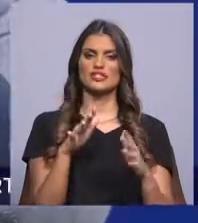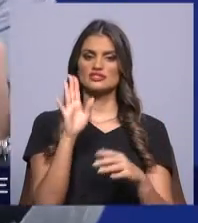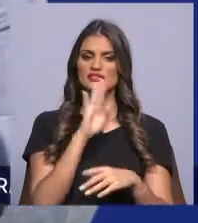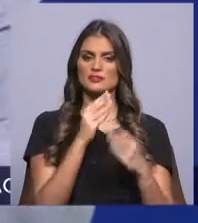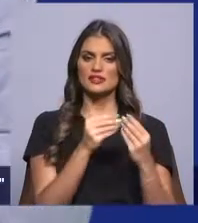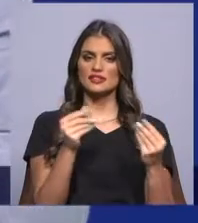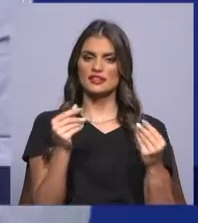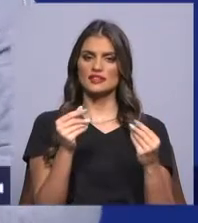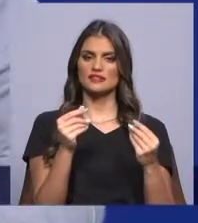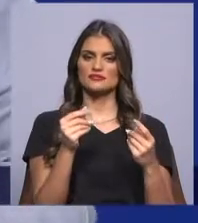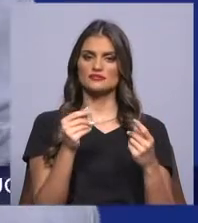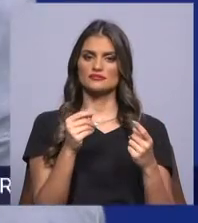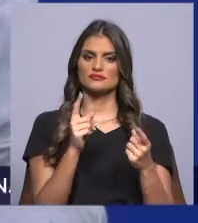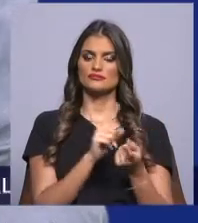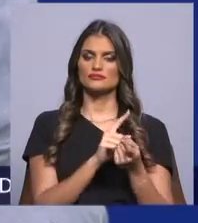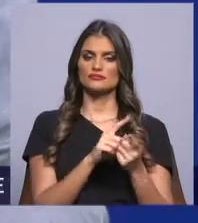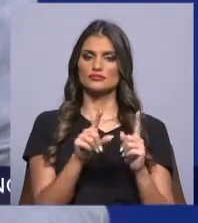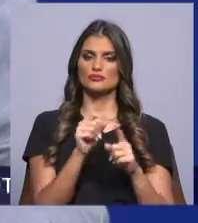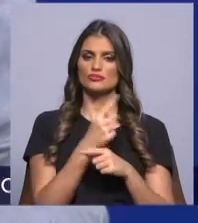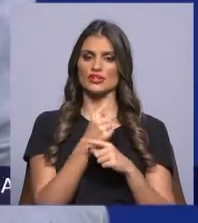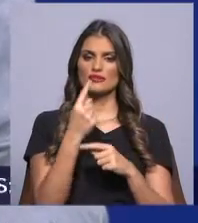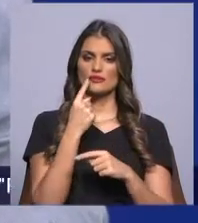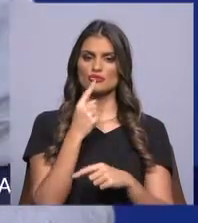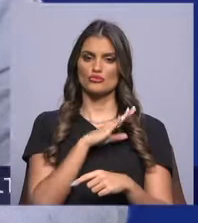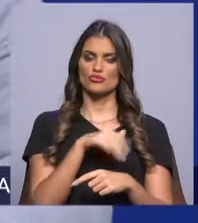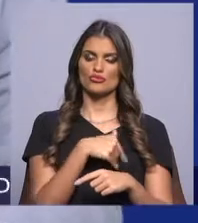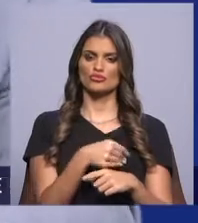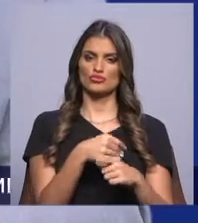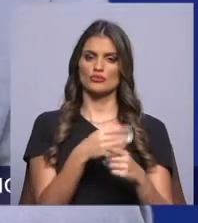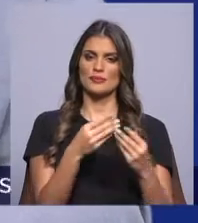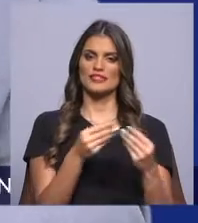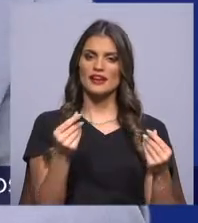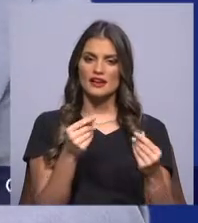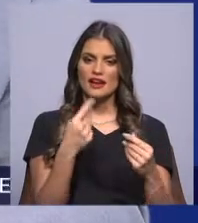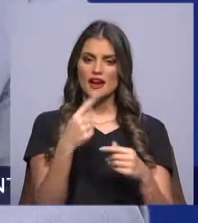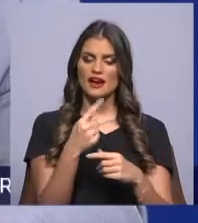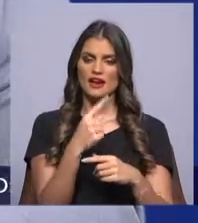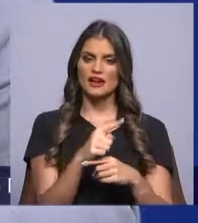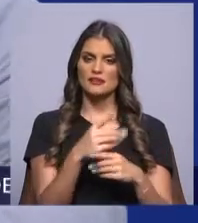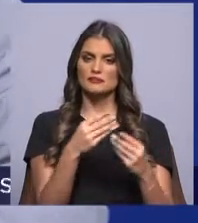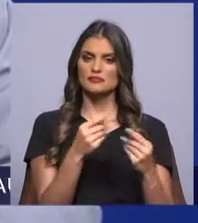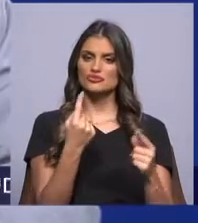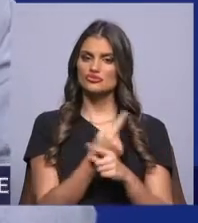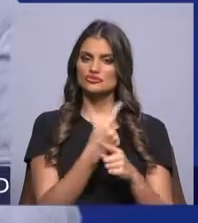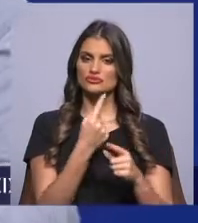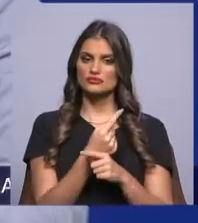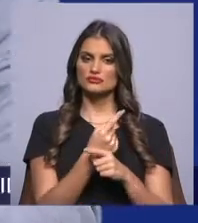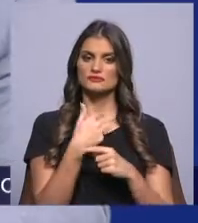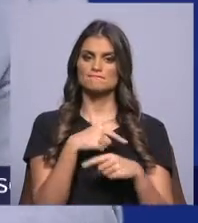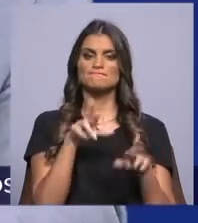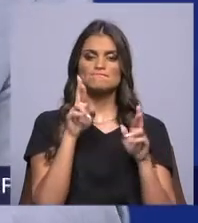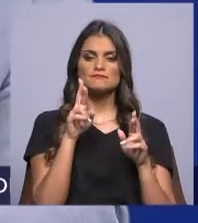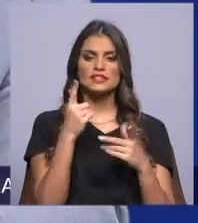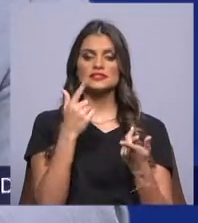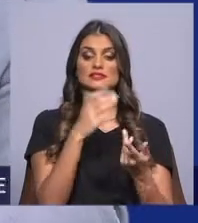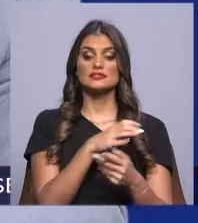e antimatéria se aniquilam, porquê é que nós vivemos num mundo de matéria? Será que existem mundos de antimatéria? Isto é especulativo.